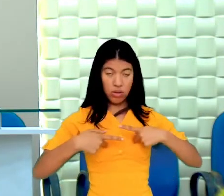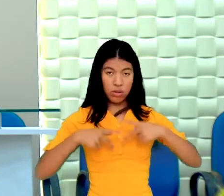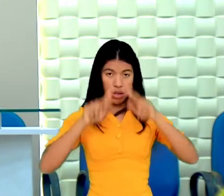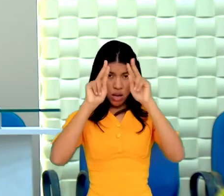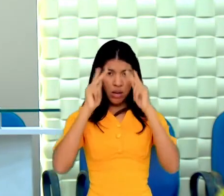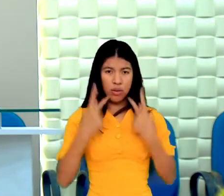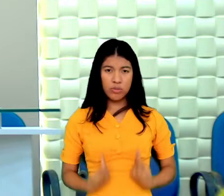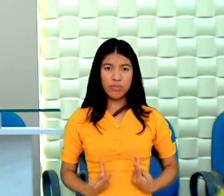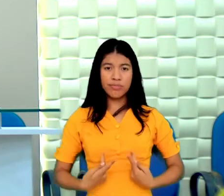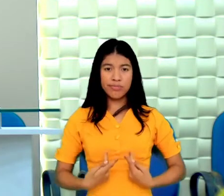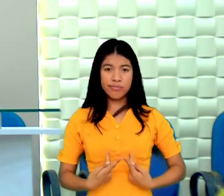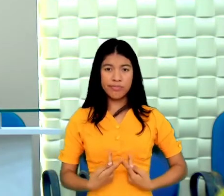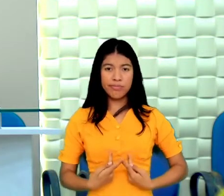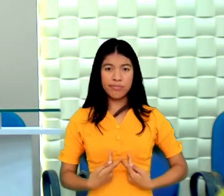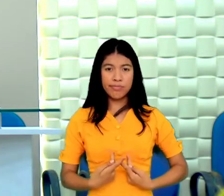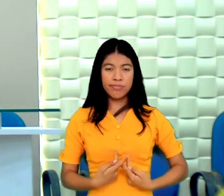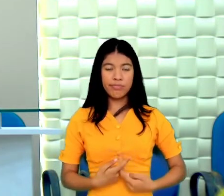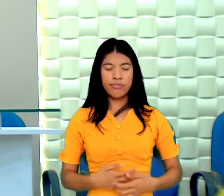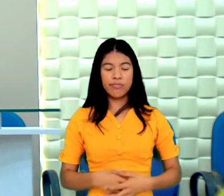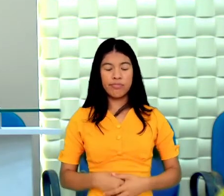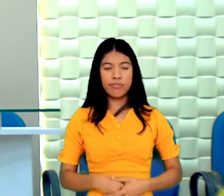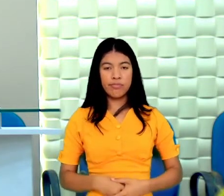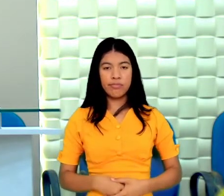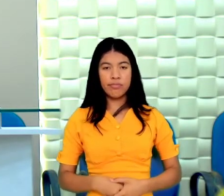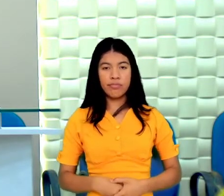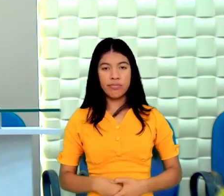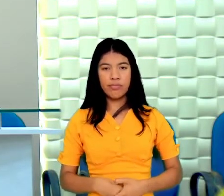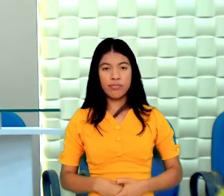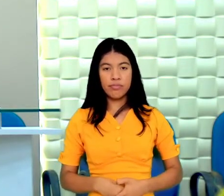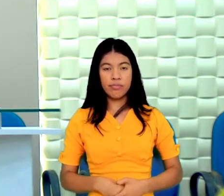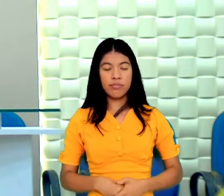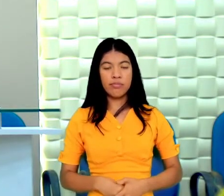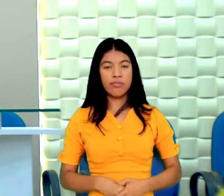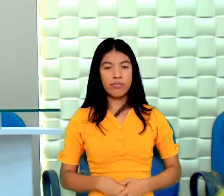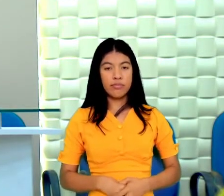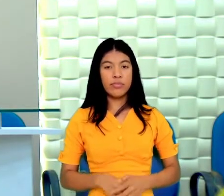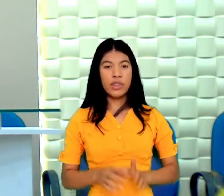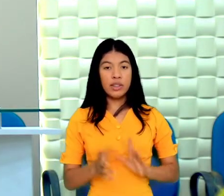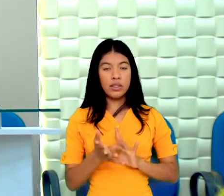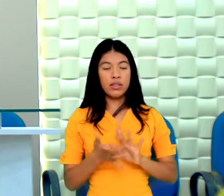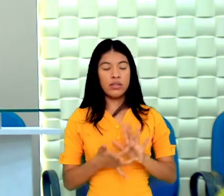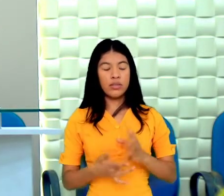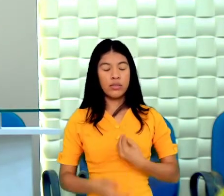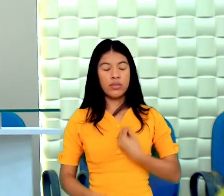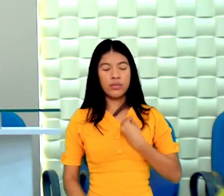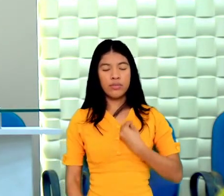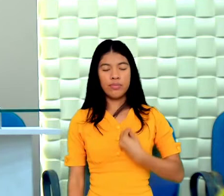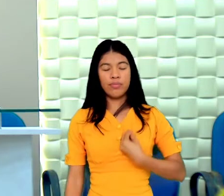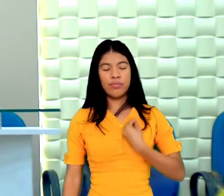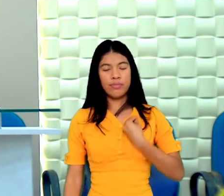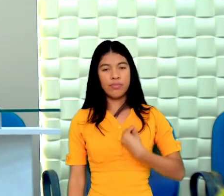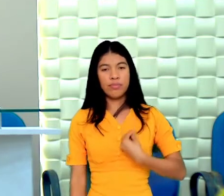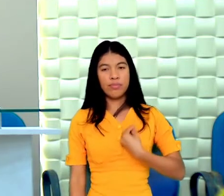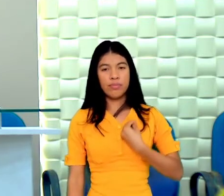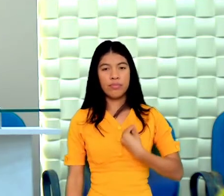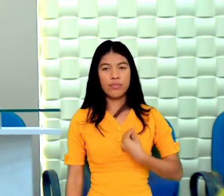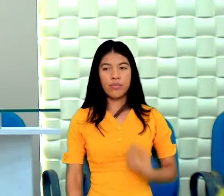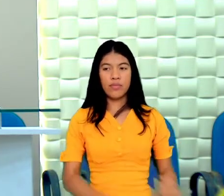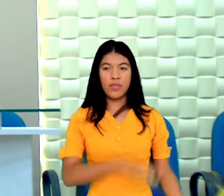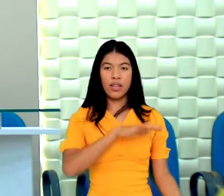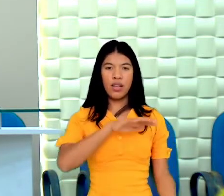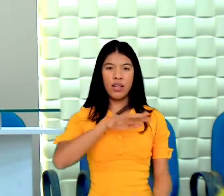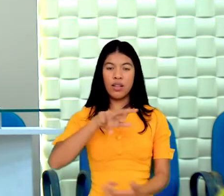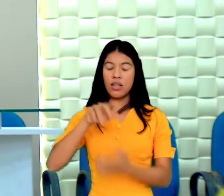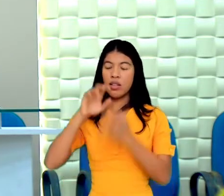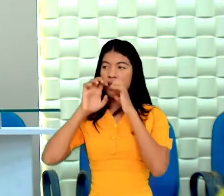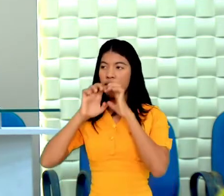às mesmas coisas. E ele viveu aqui. E aqui ele anunciou o evangelho